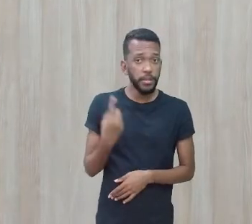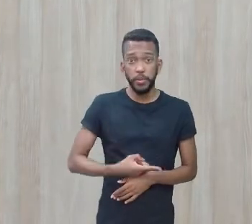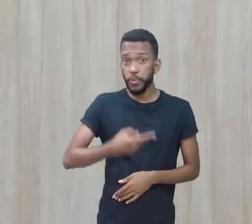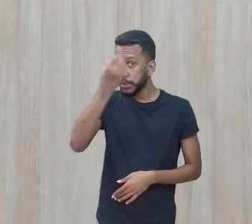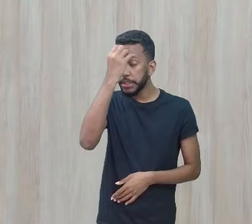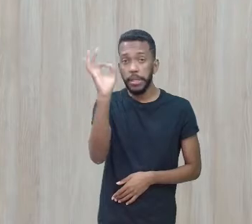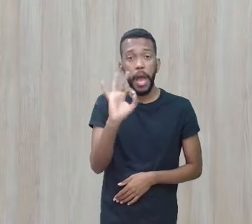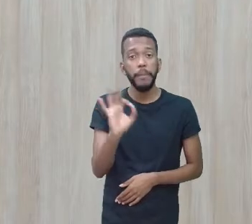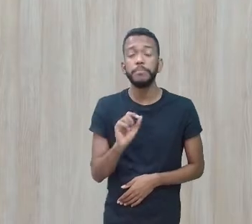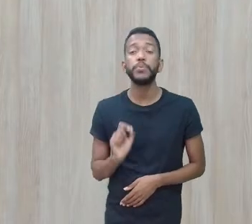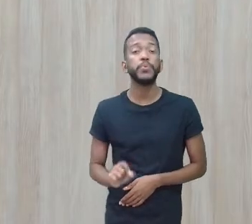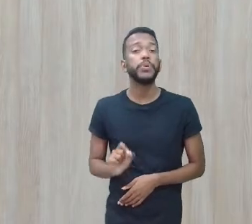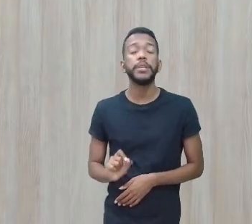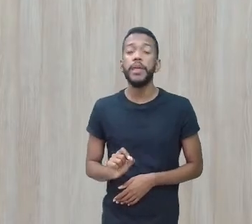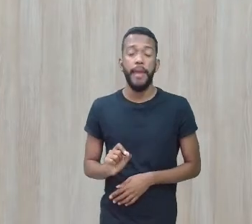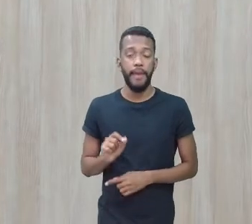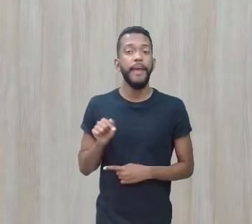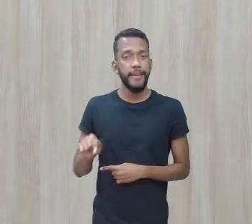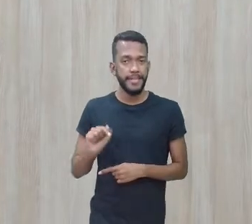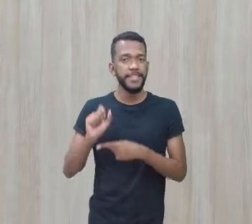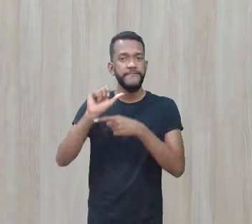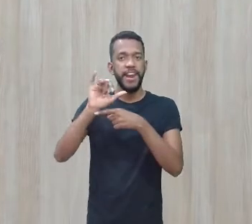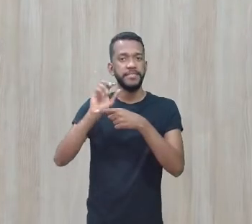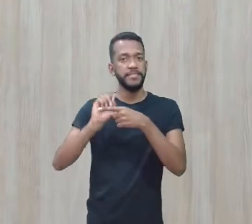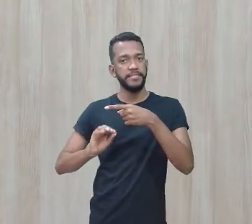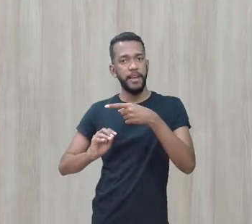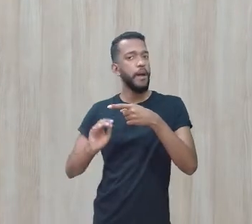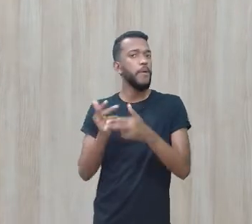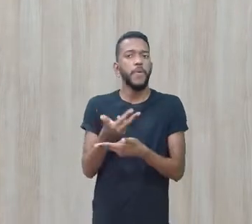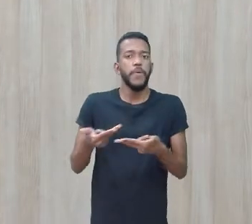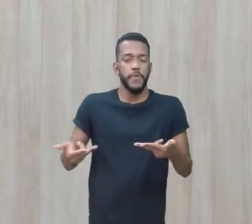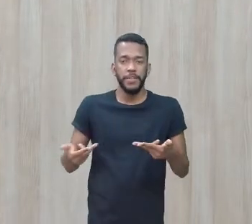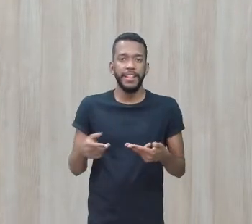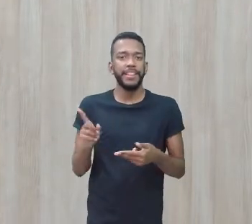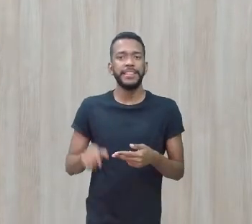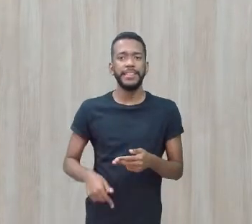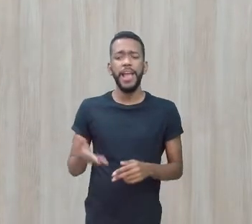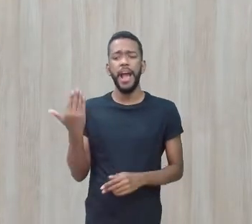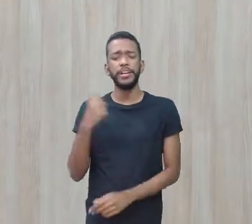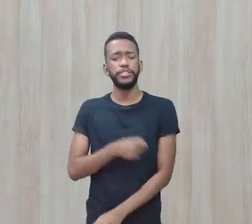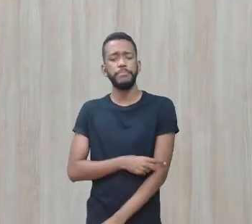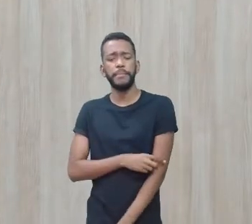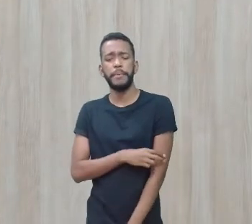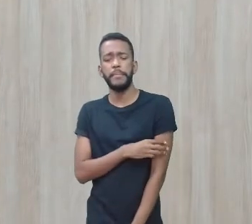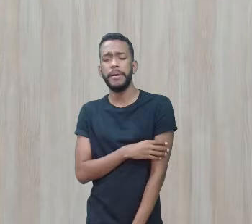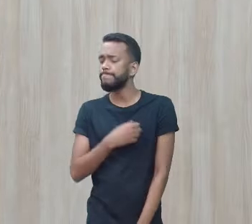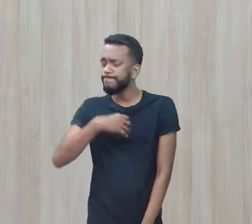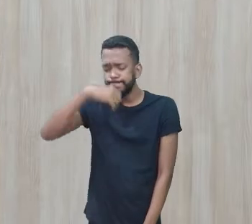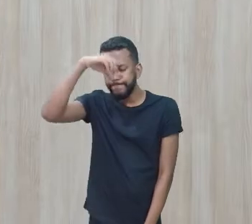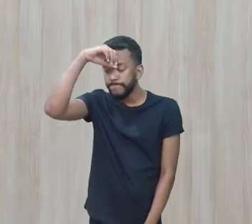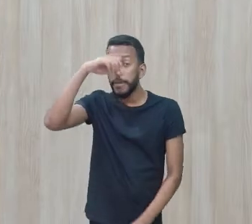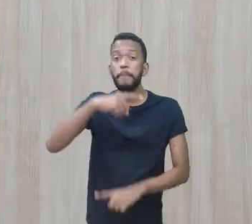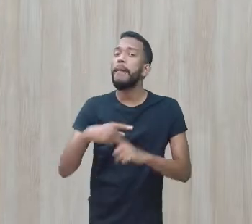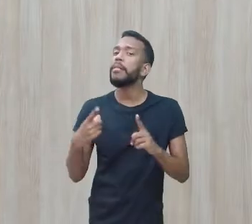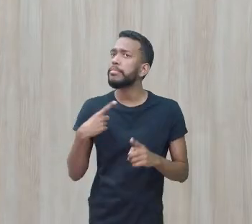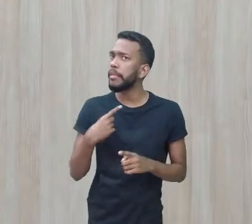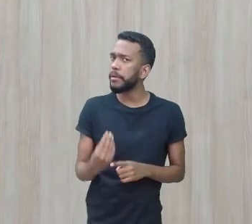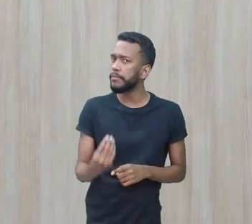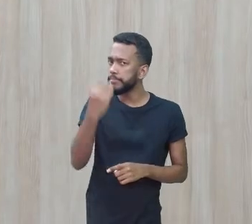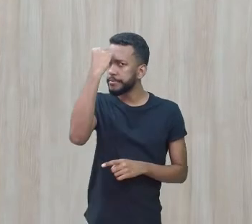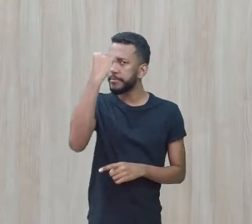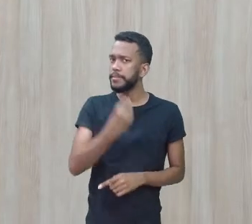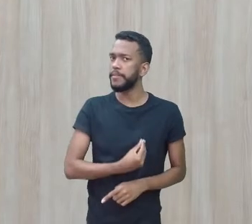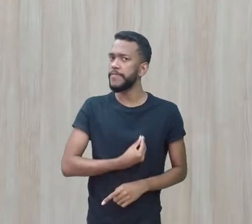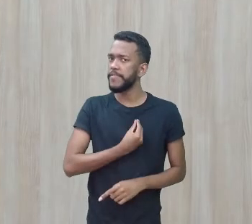que isso significa, mesmo quando você ainda é menorzinho em outras séries, você já tem essas palavras na nossa